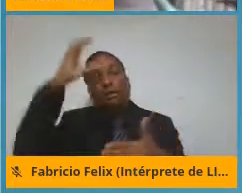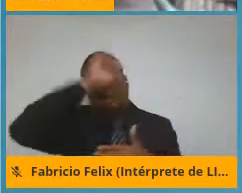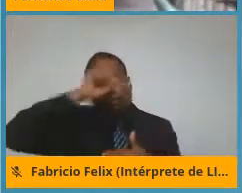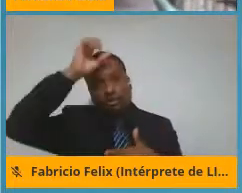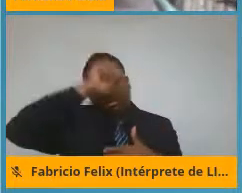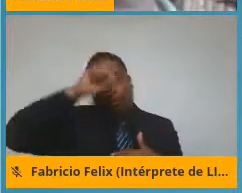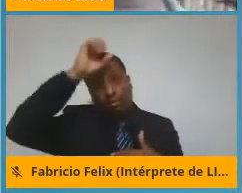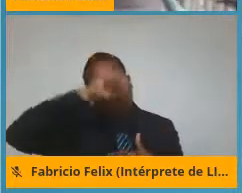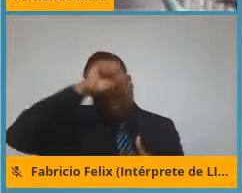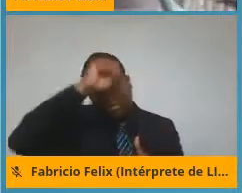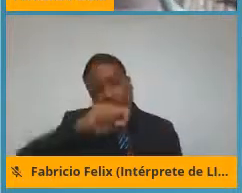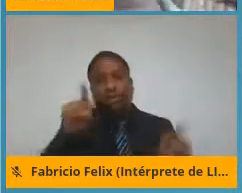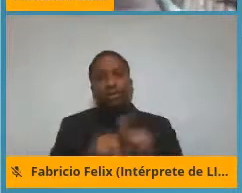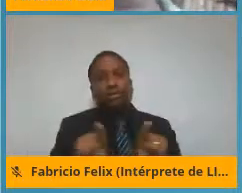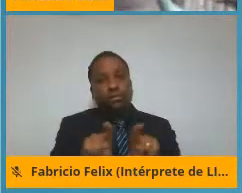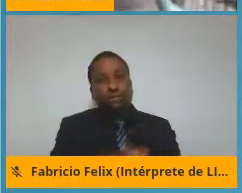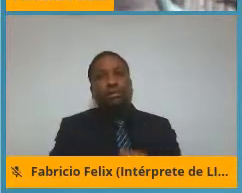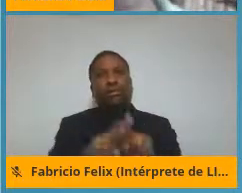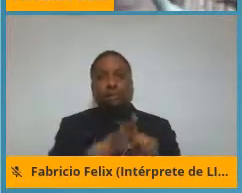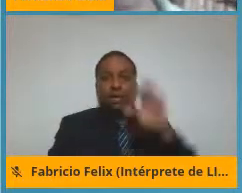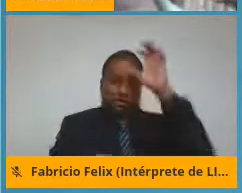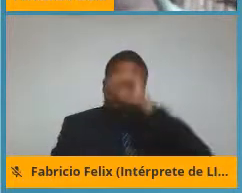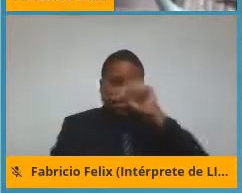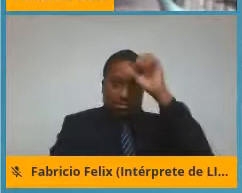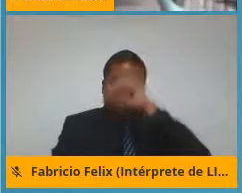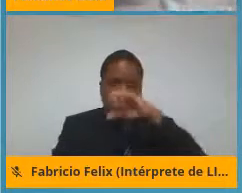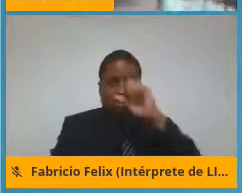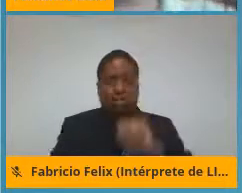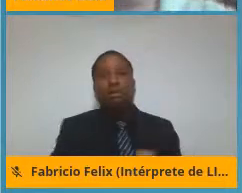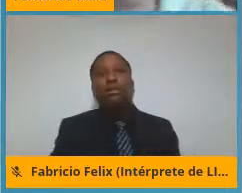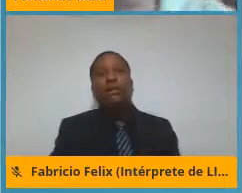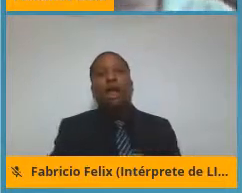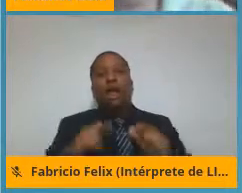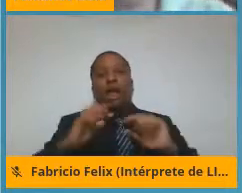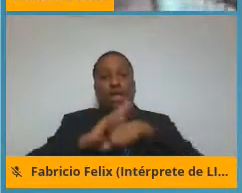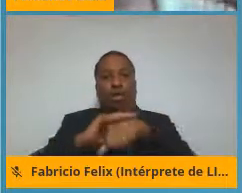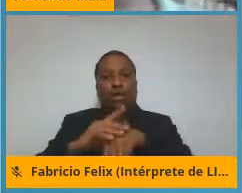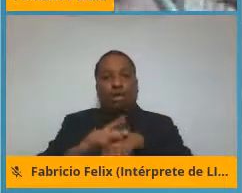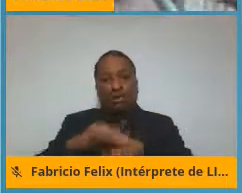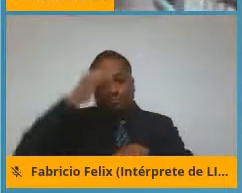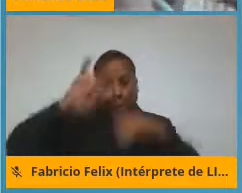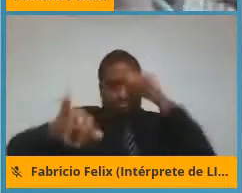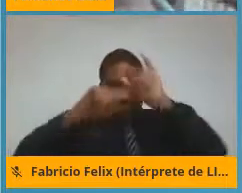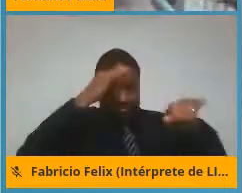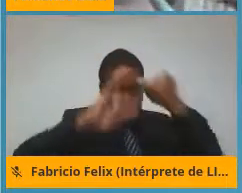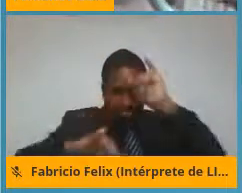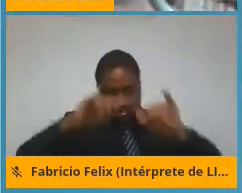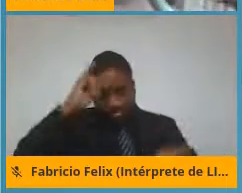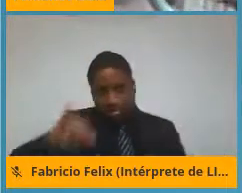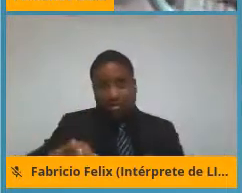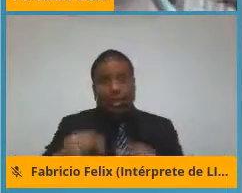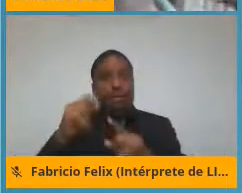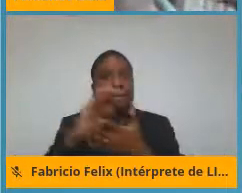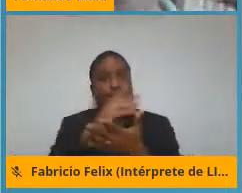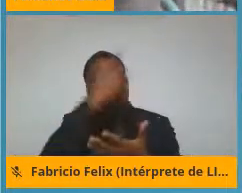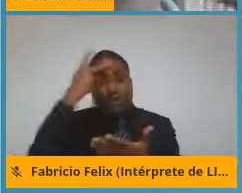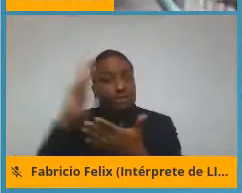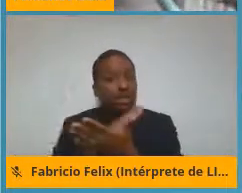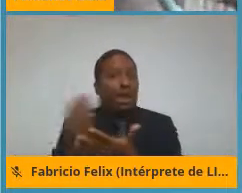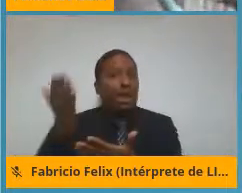gente vai aprendendo também a lidar com os efeitos e a gente acaba conseguindo salvar pessoas que alguns meses atrás a gente simplesmente não